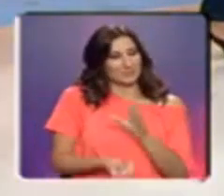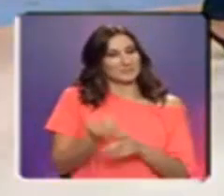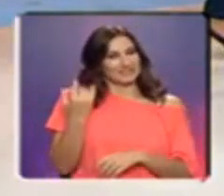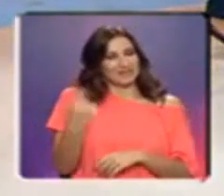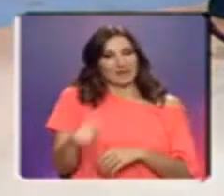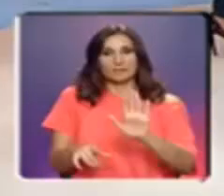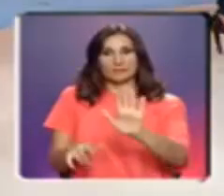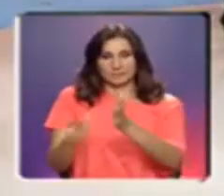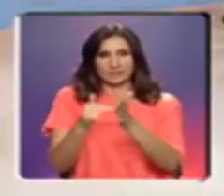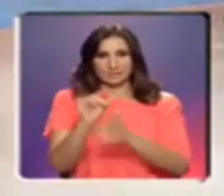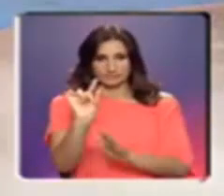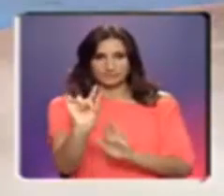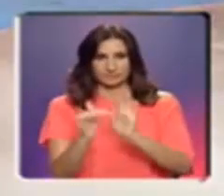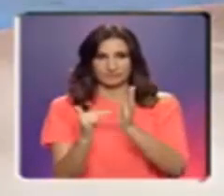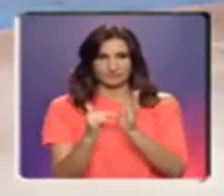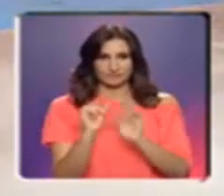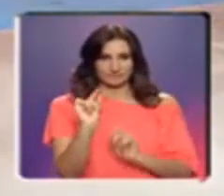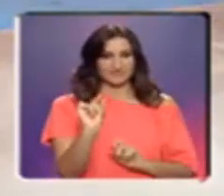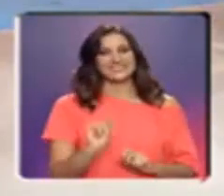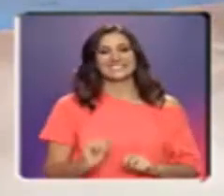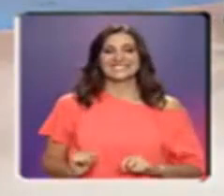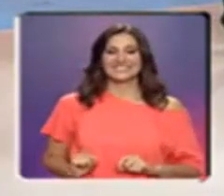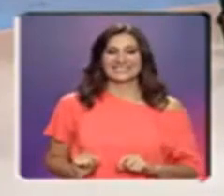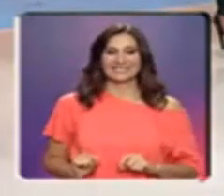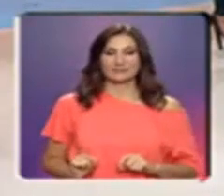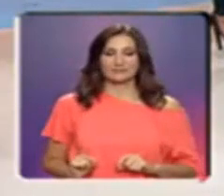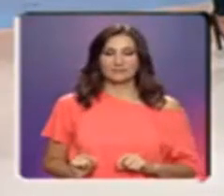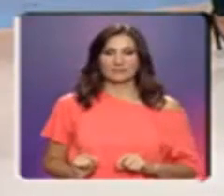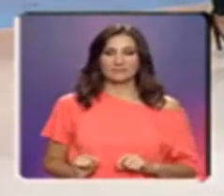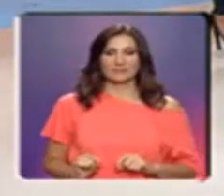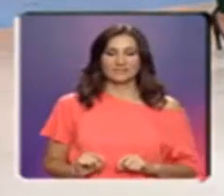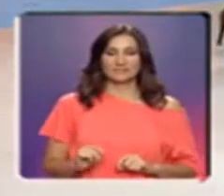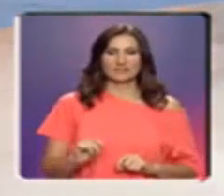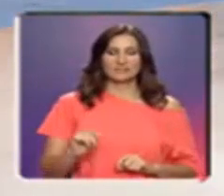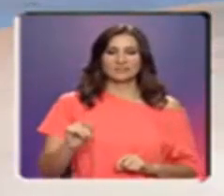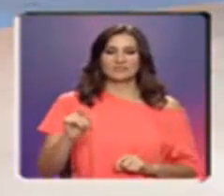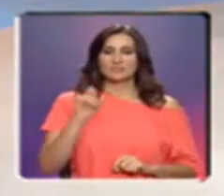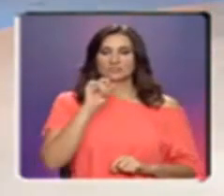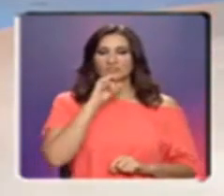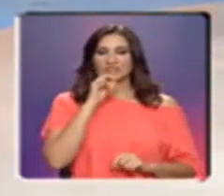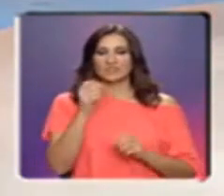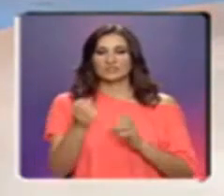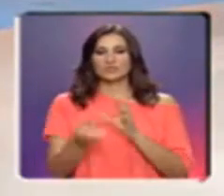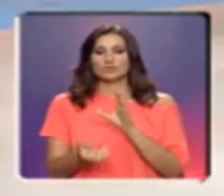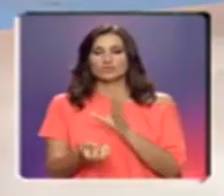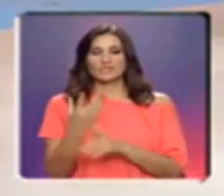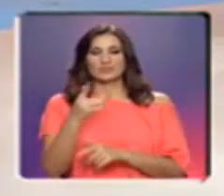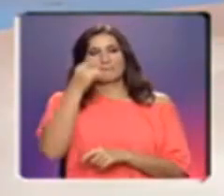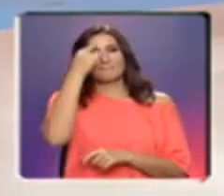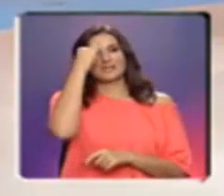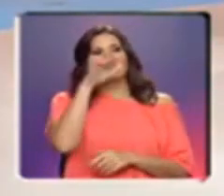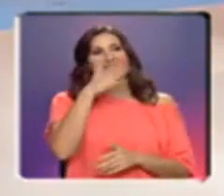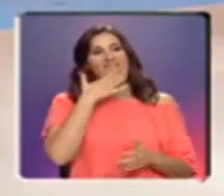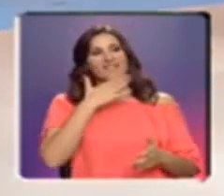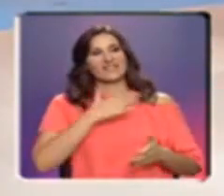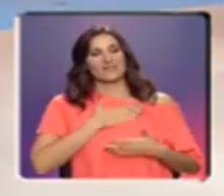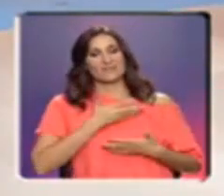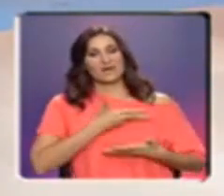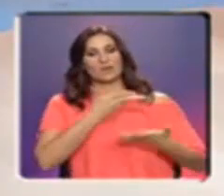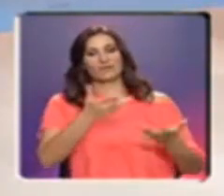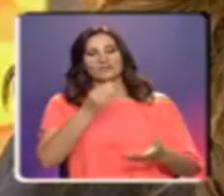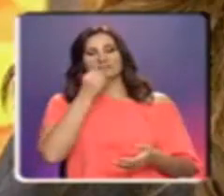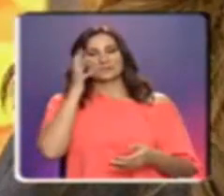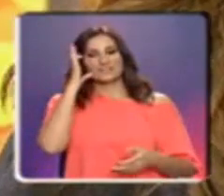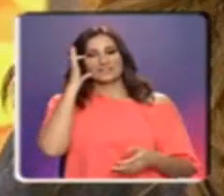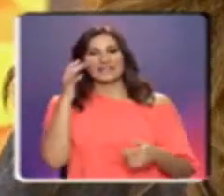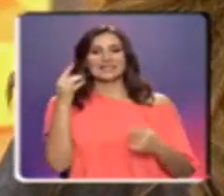espera lá, espera lá, só um instantinho. Trazer, se faz favor, a minha surpresa. Não, é que não pensava que fazia um convite para almoçar. Eu